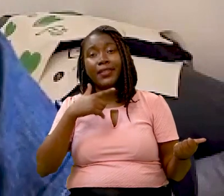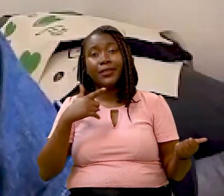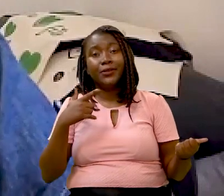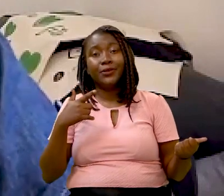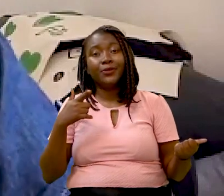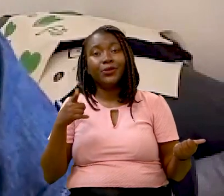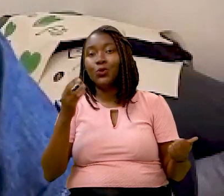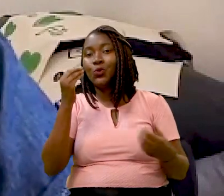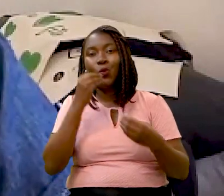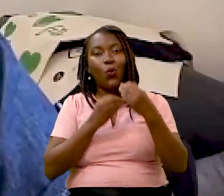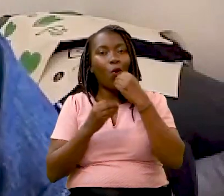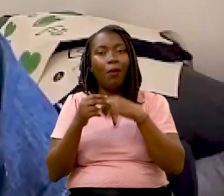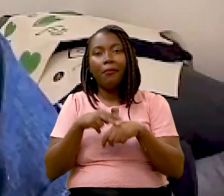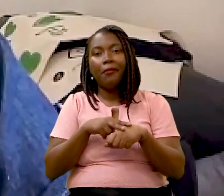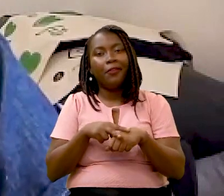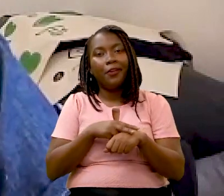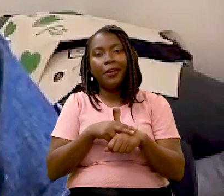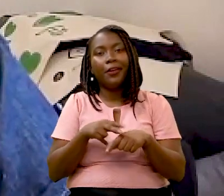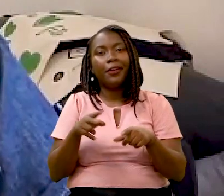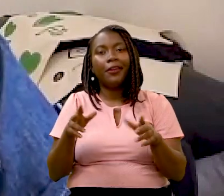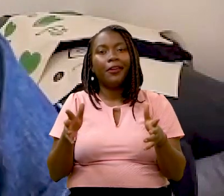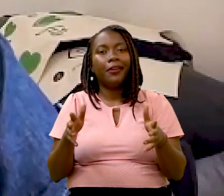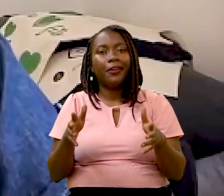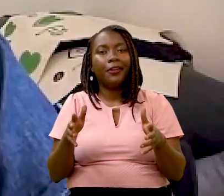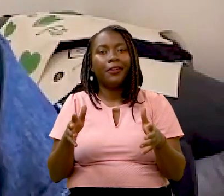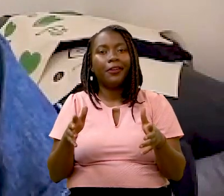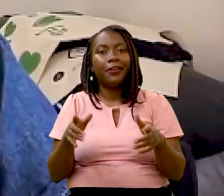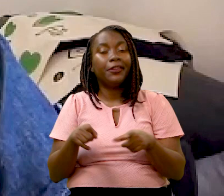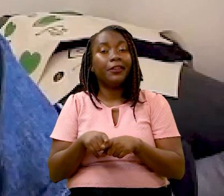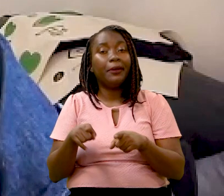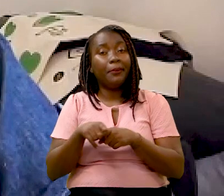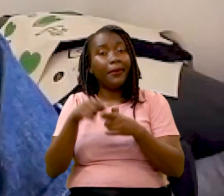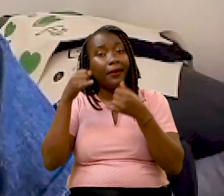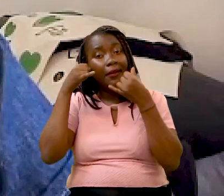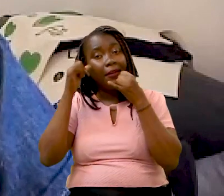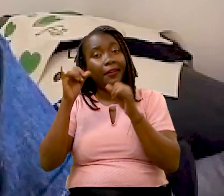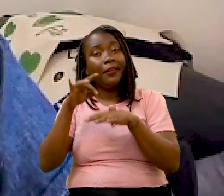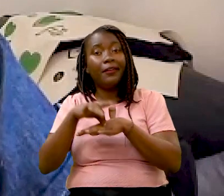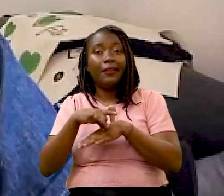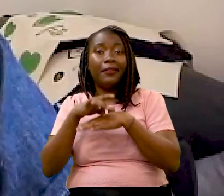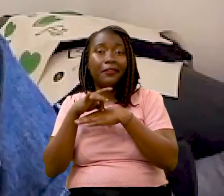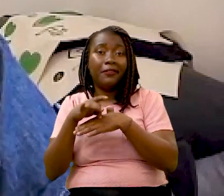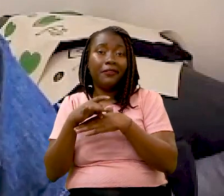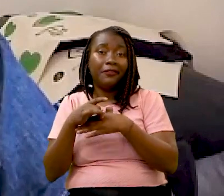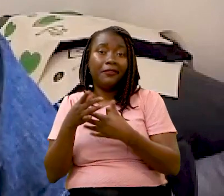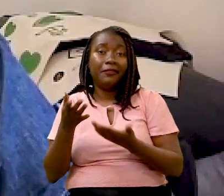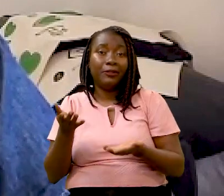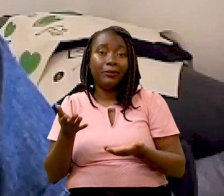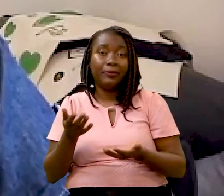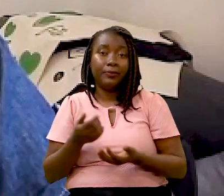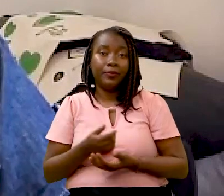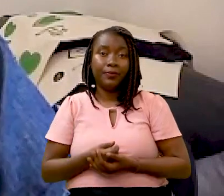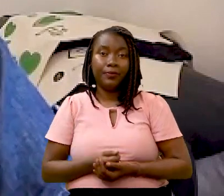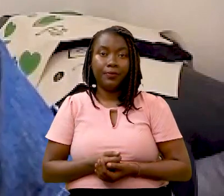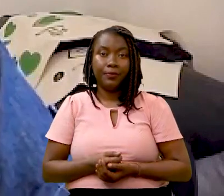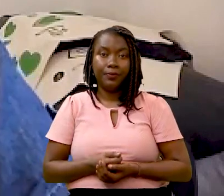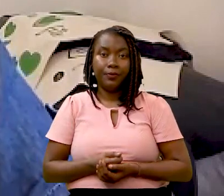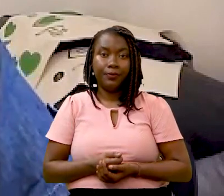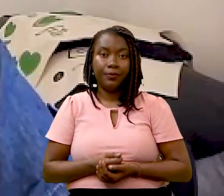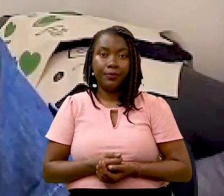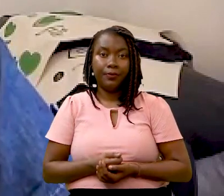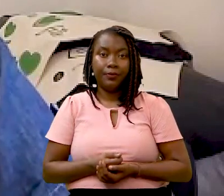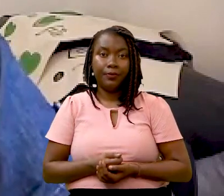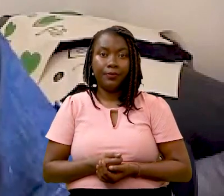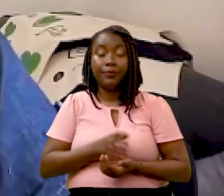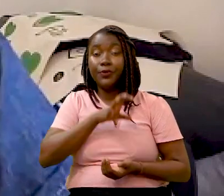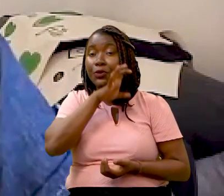ele não come vegetal, mas também não come a proteína animal na forma de bicho mesmo,